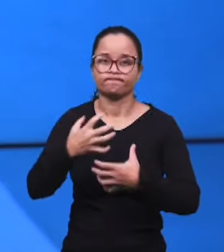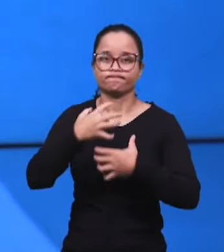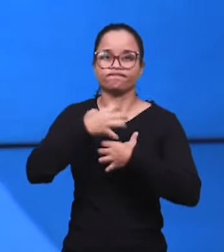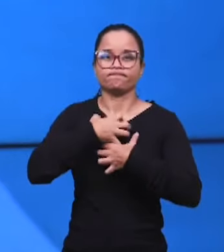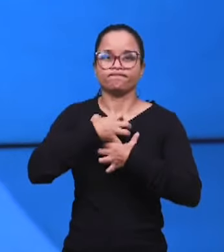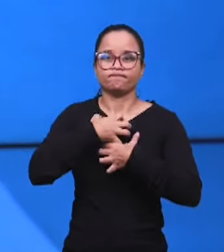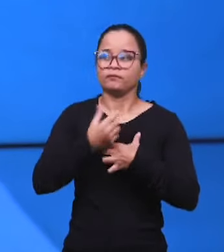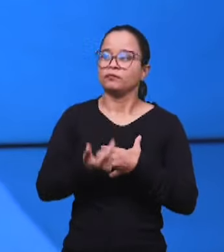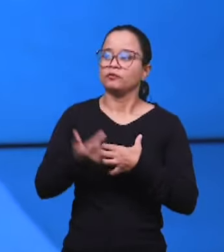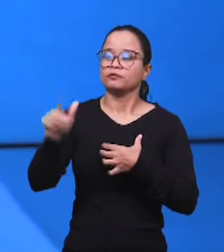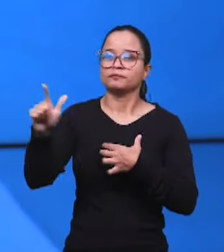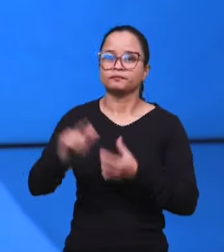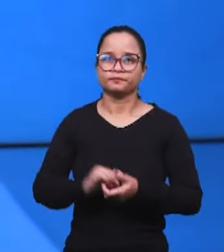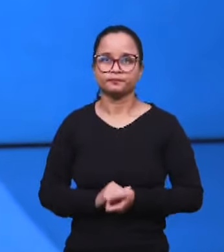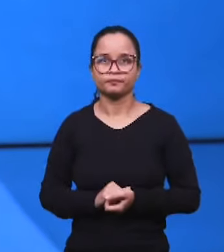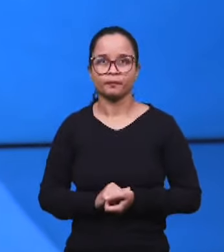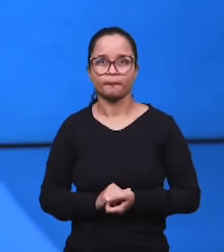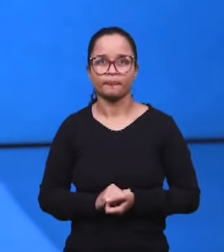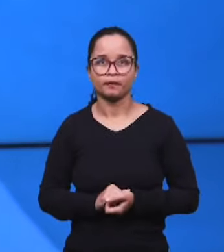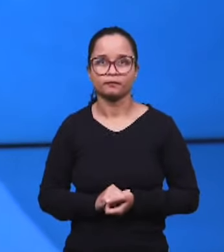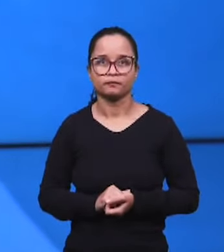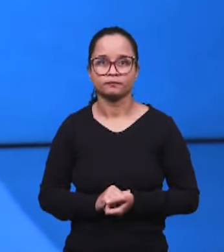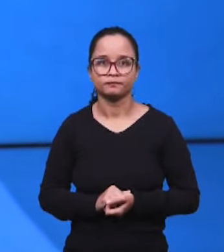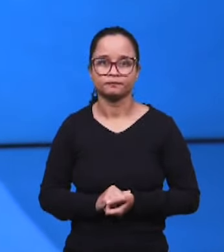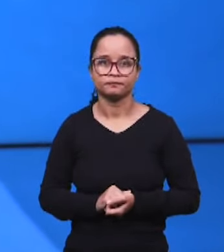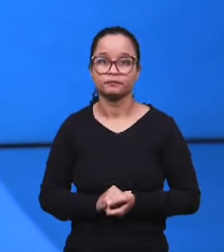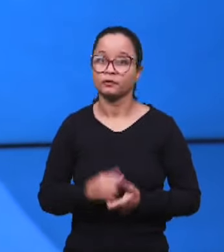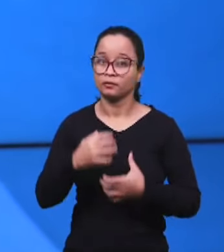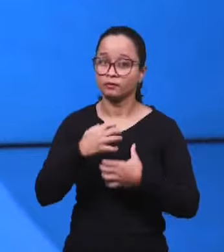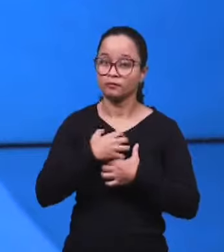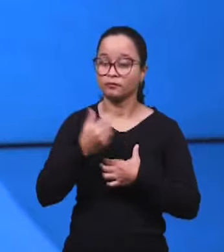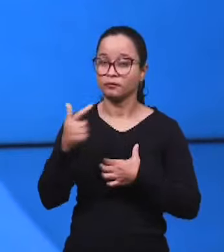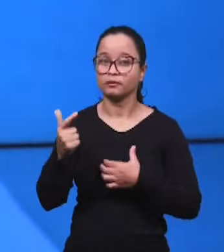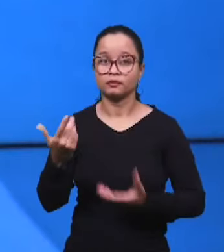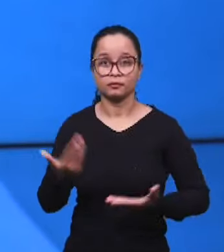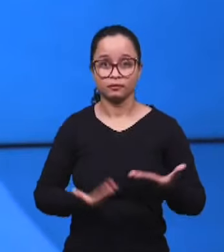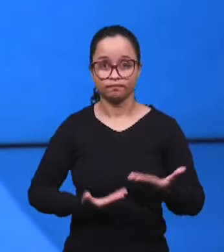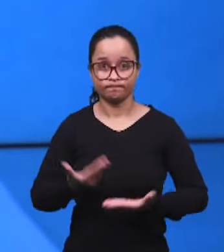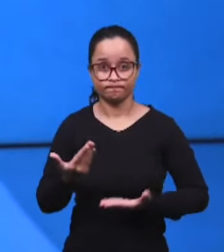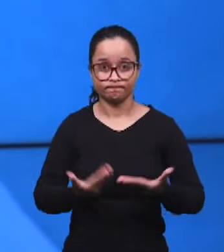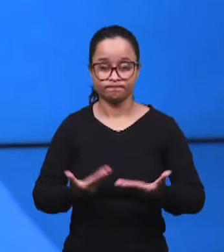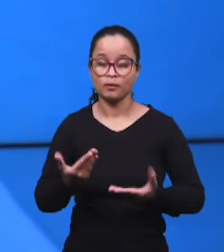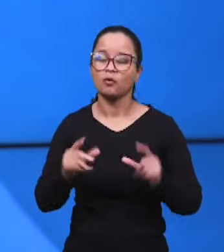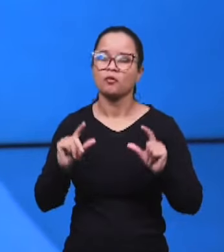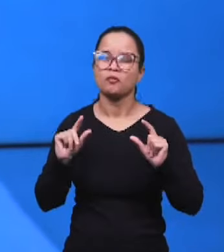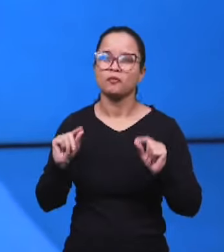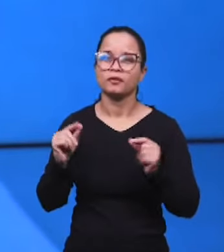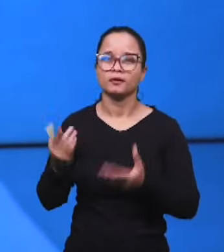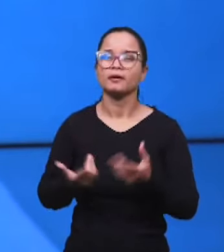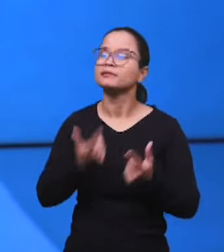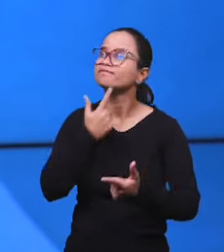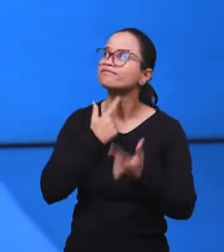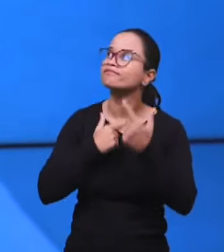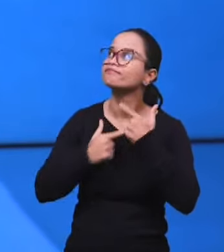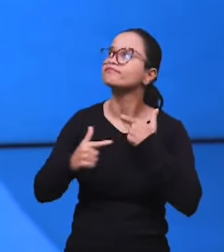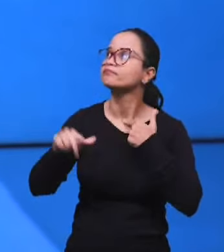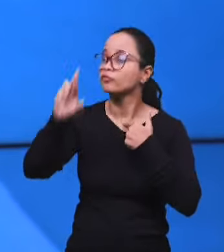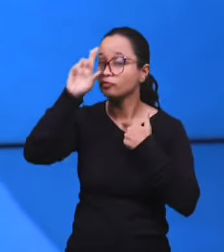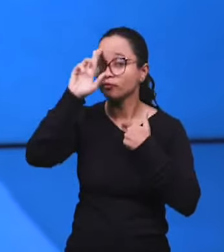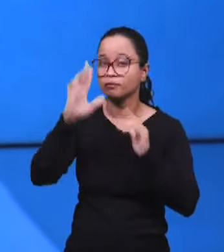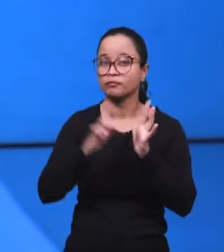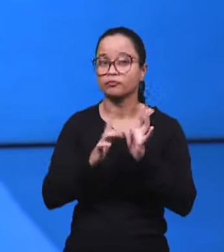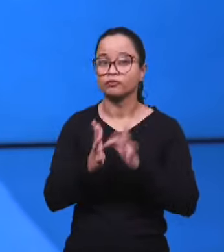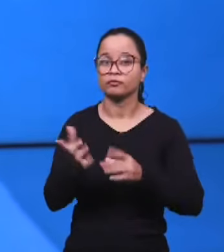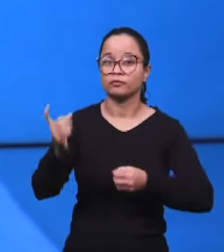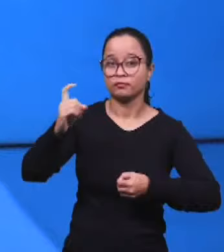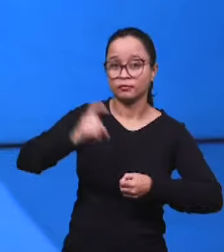sentido, né, da expressão, que esse outro sentido agora é da igreja. A igreja deseja, ela anseia pela volta do Senhor Jesus. Então,